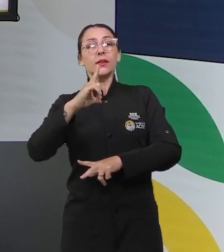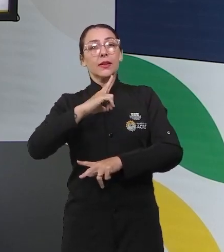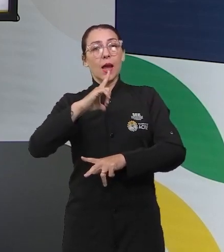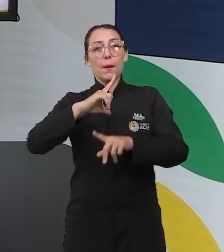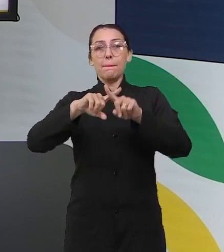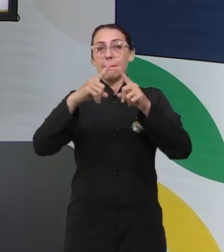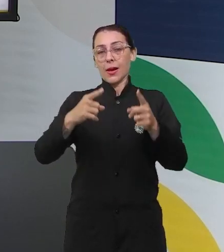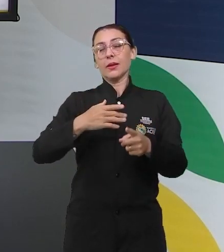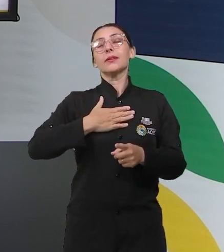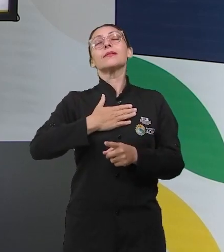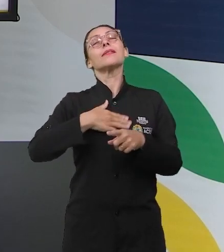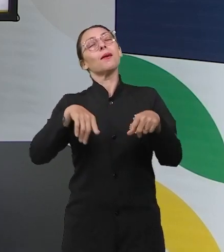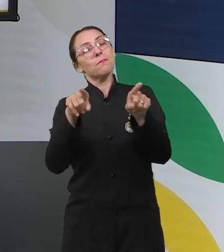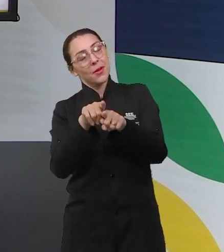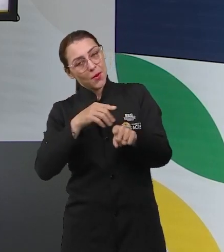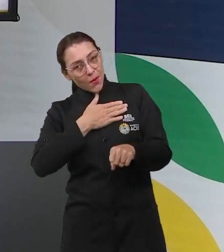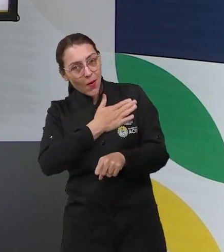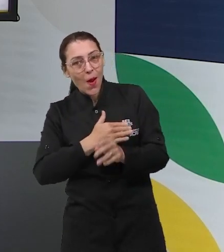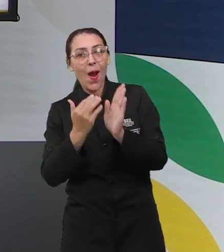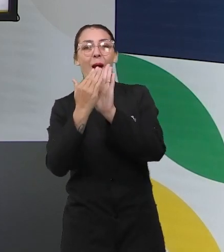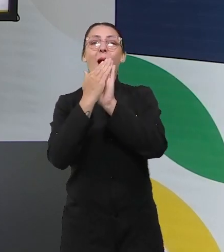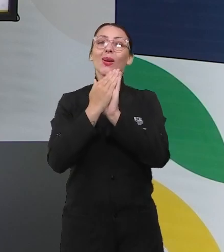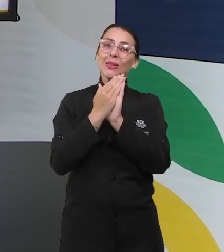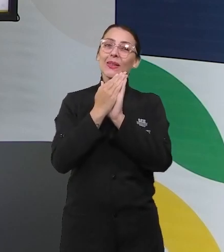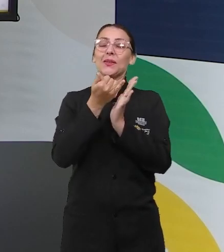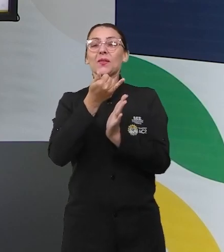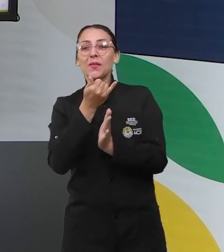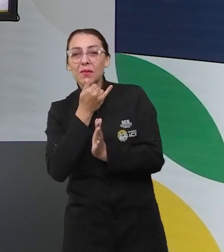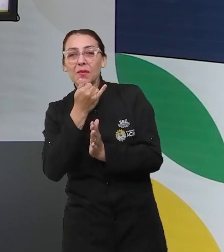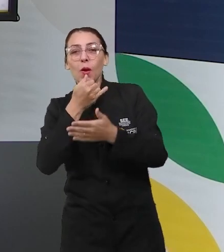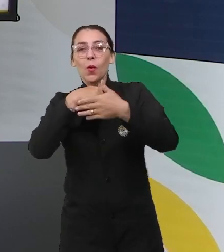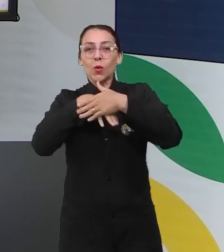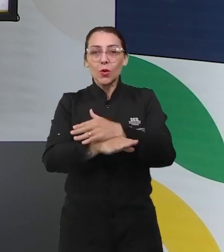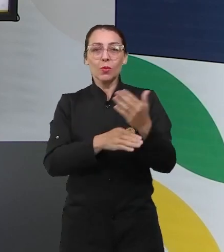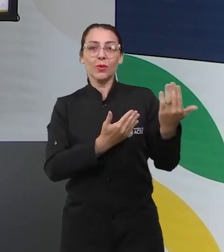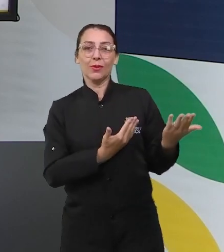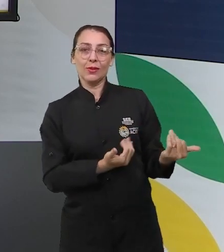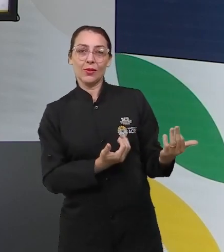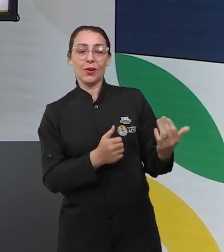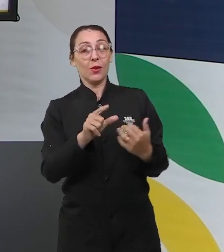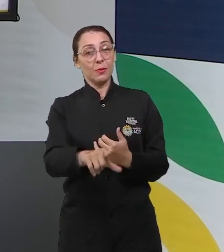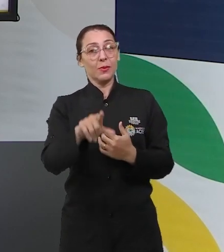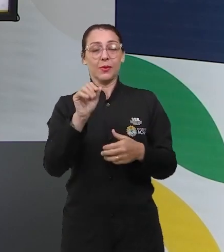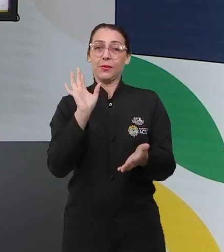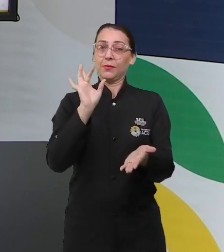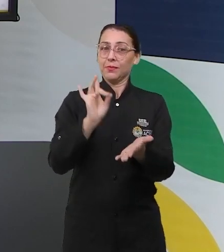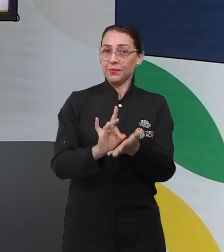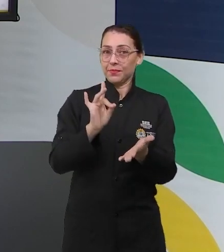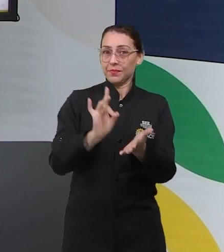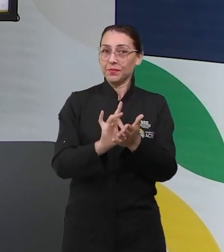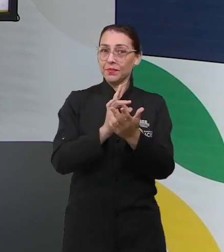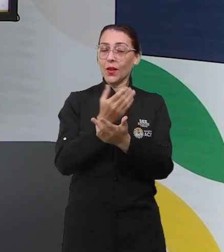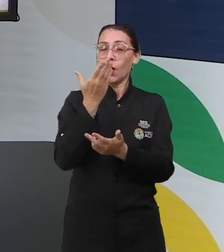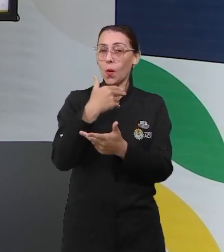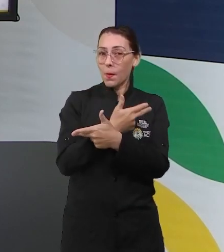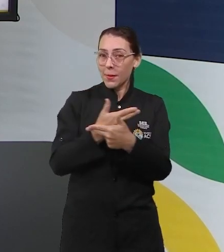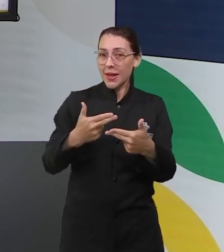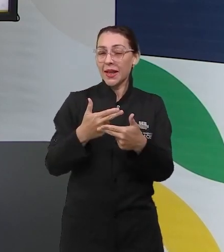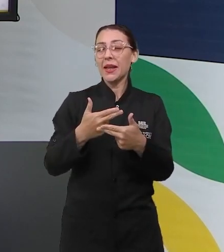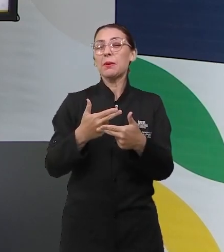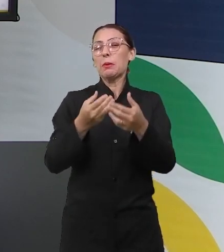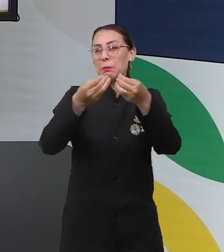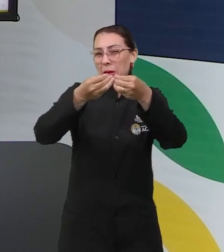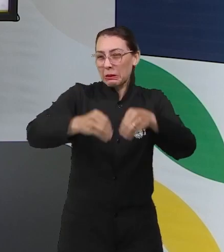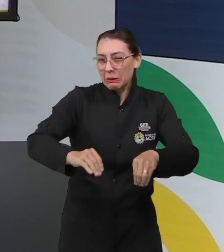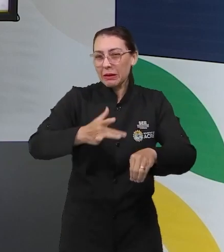mas eu também gosto de sanduíche. Infelizmente, é o hábito aí de muitos jovens e a preferência realmente por essas comidas mais aí